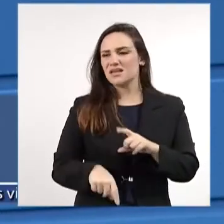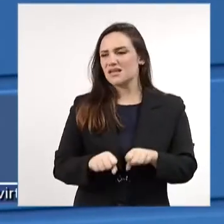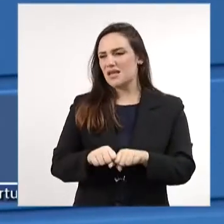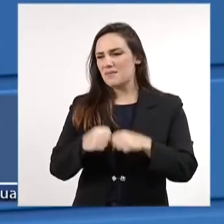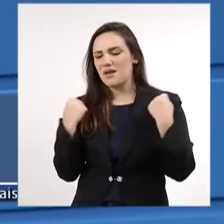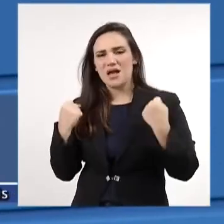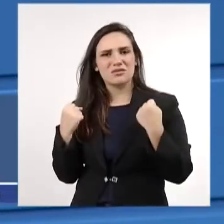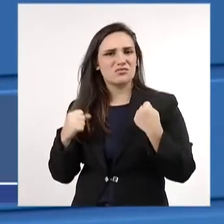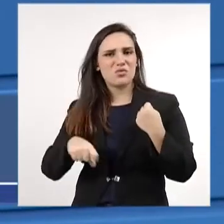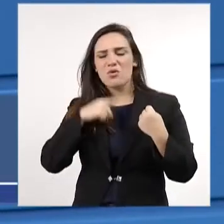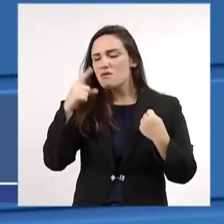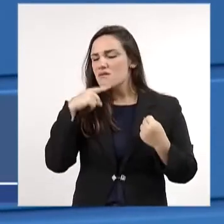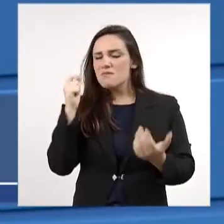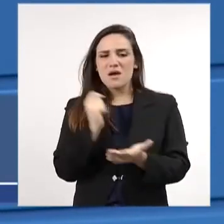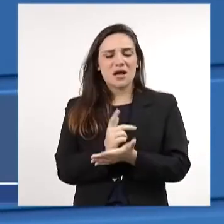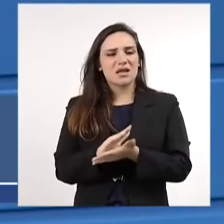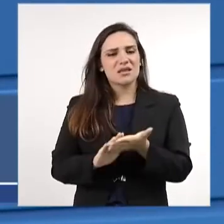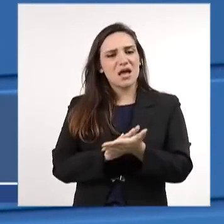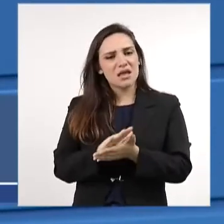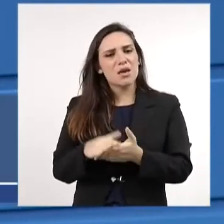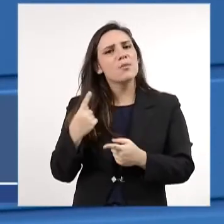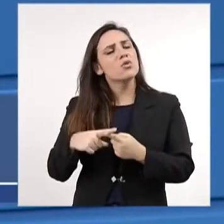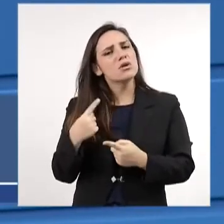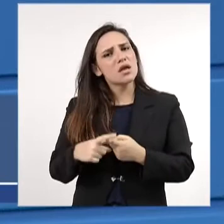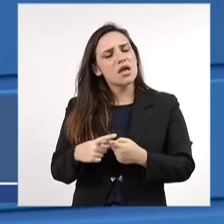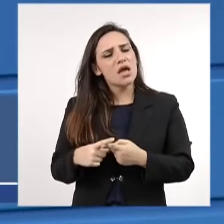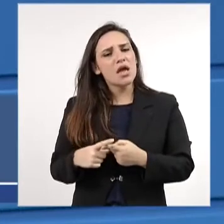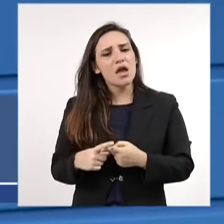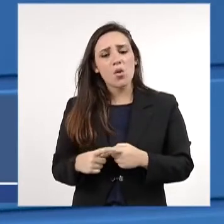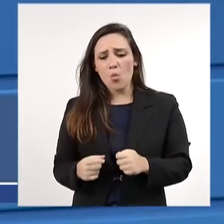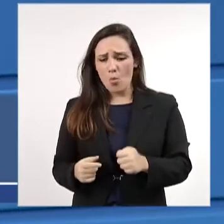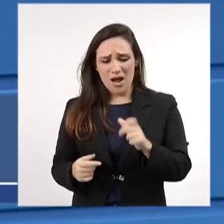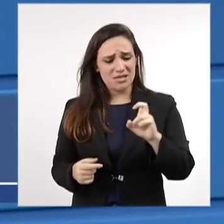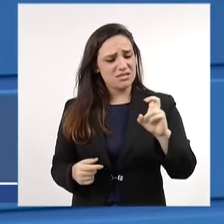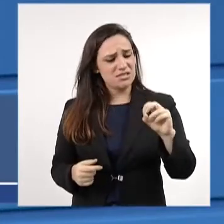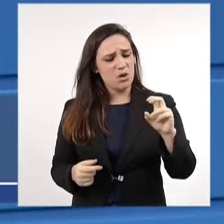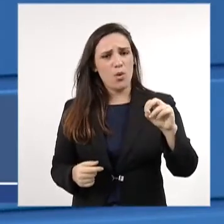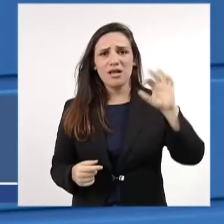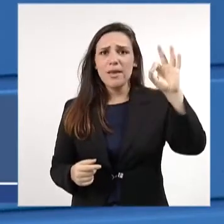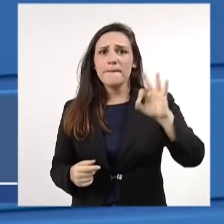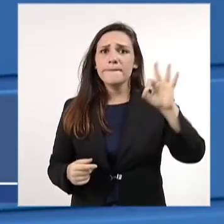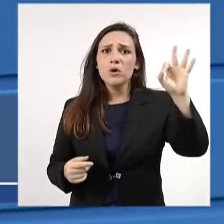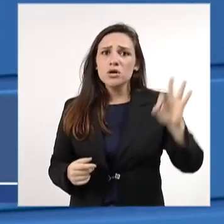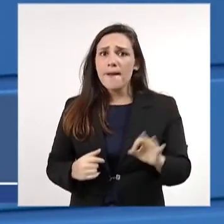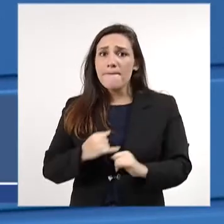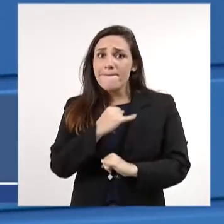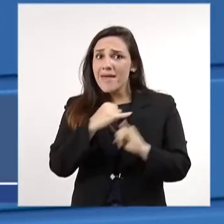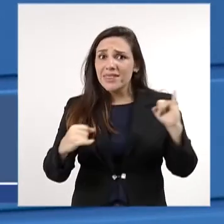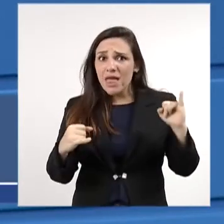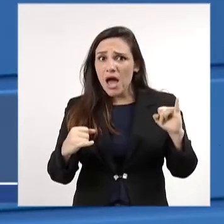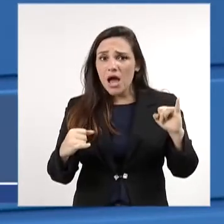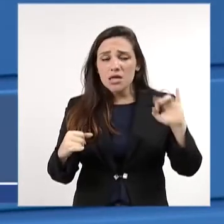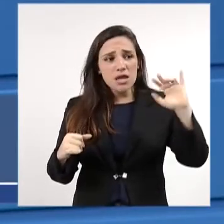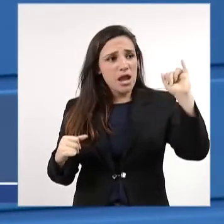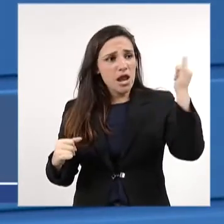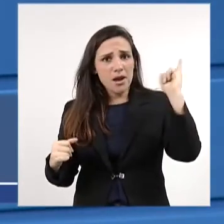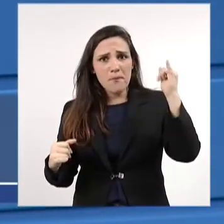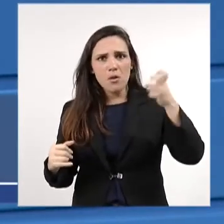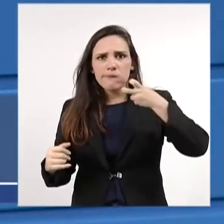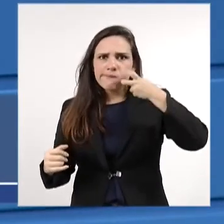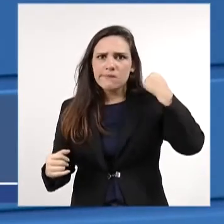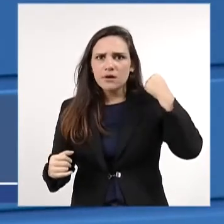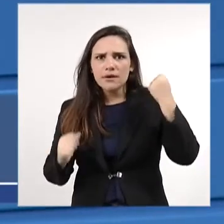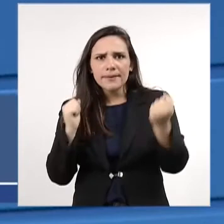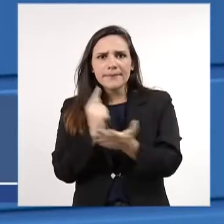não ia poder pagar mais nada, é justamente porque quase a metade do que se arrecada de imposto nesse país vai para o pagamento